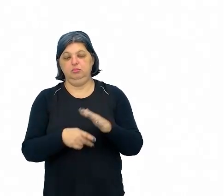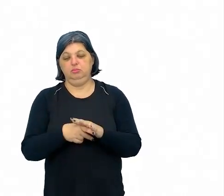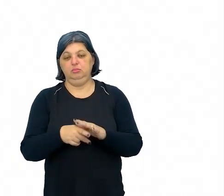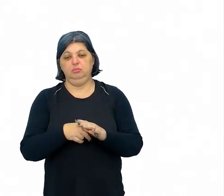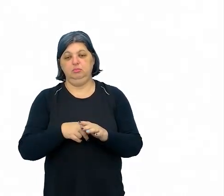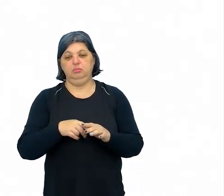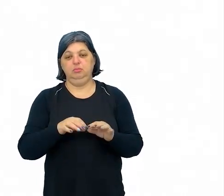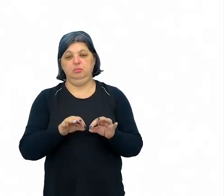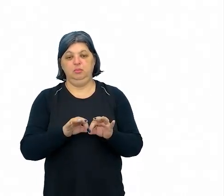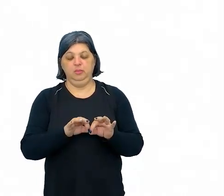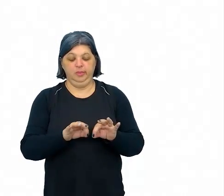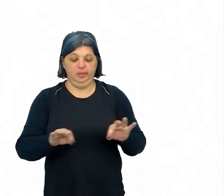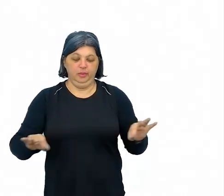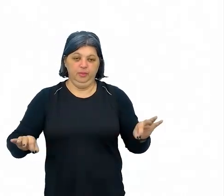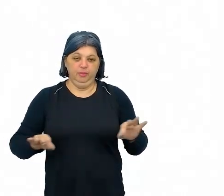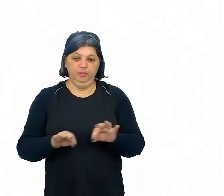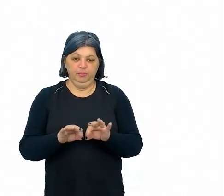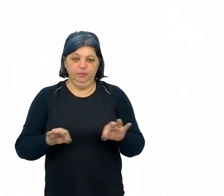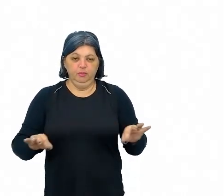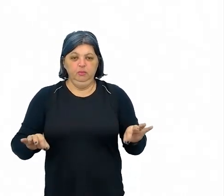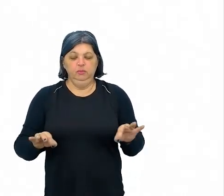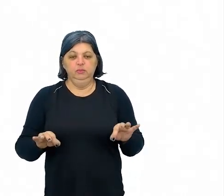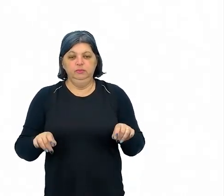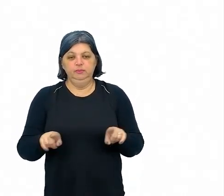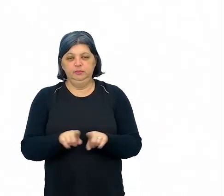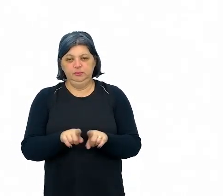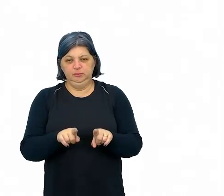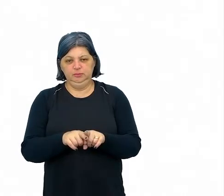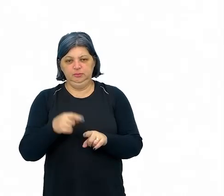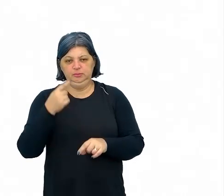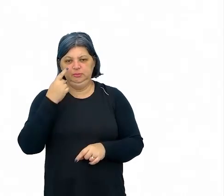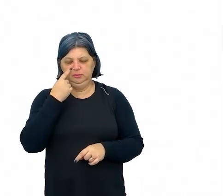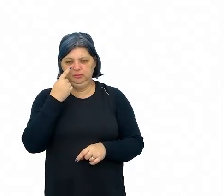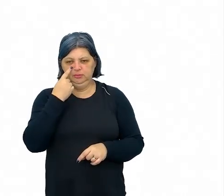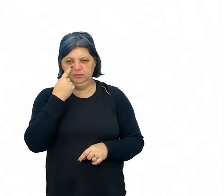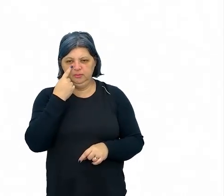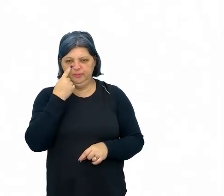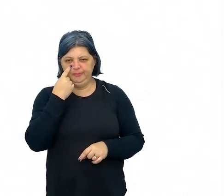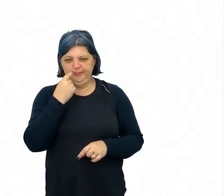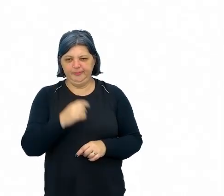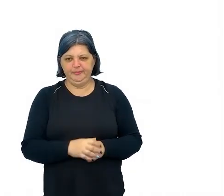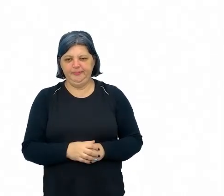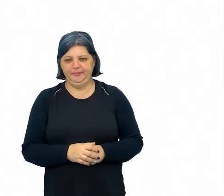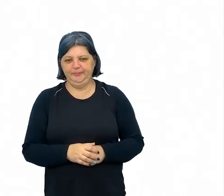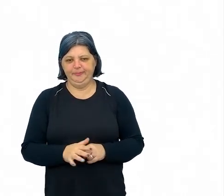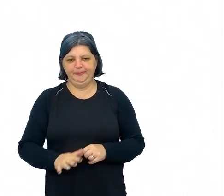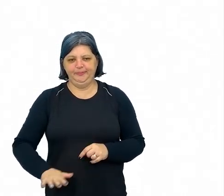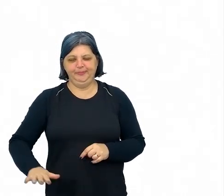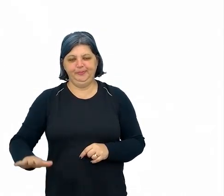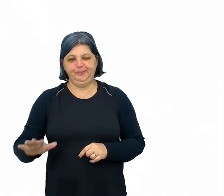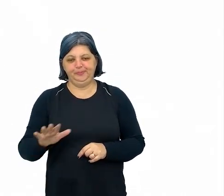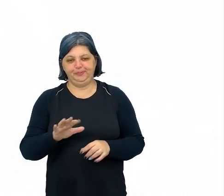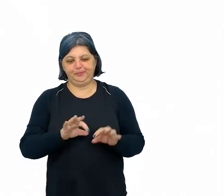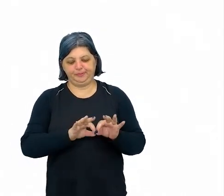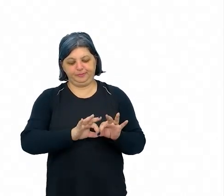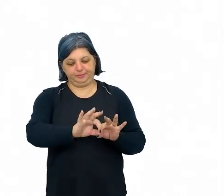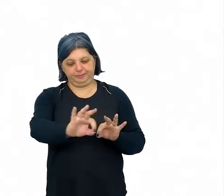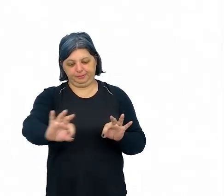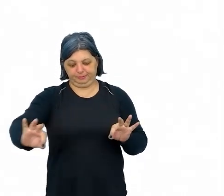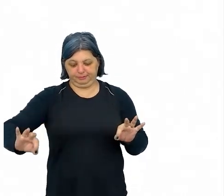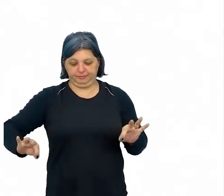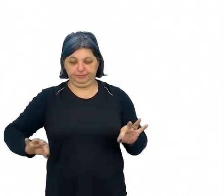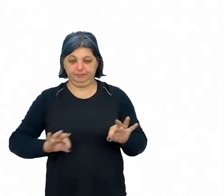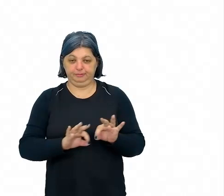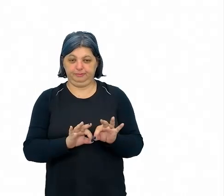medições. Aqui ele se apropria bastante, ó, para que a gente trabalhe com o quê? Área, situações, problemas